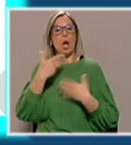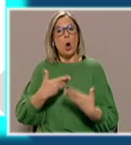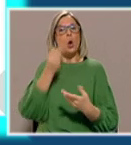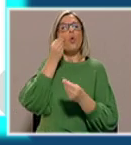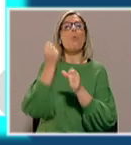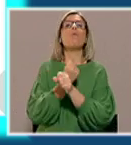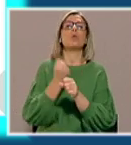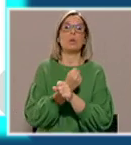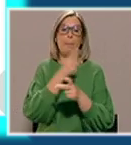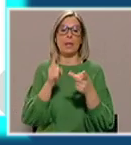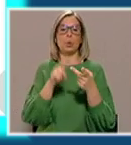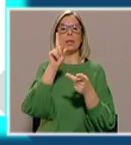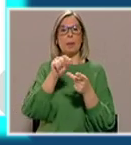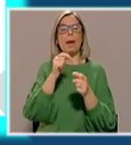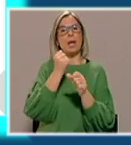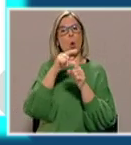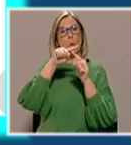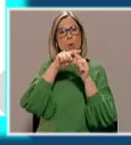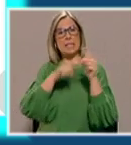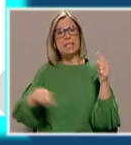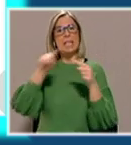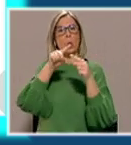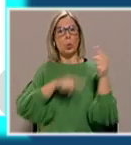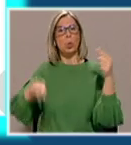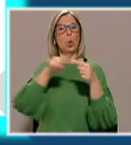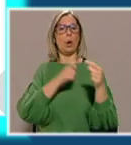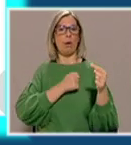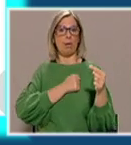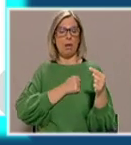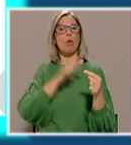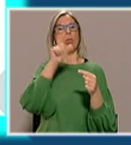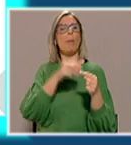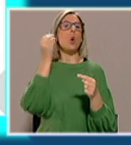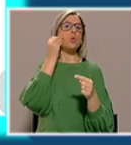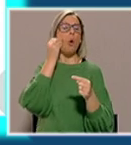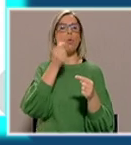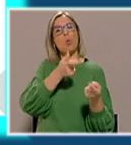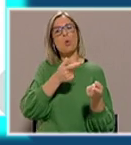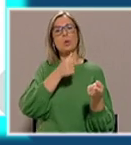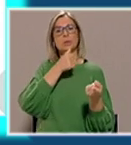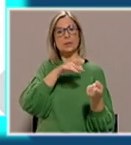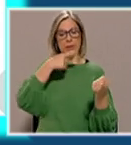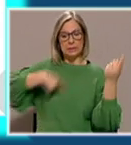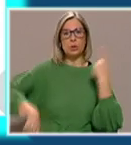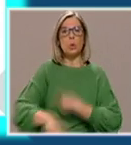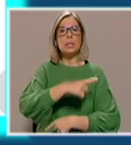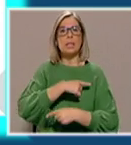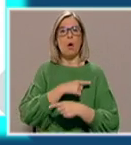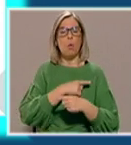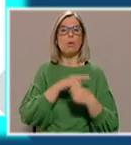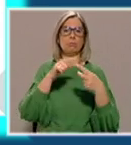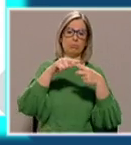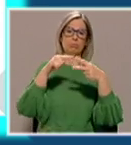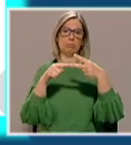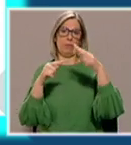do coração, e depois vamos ver como é que o sangue circula no nosso organismo, dividindo-se então em dois trajetos, a circulação sistémica e a